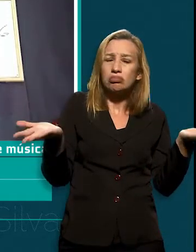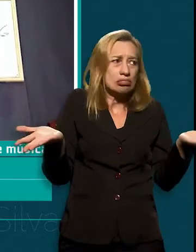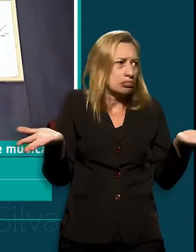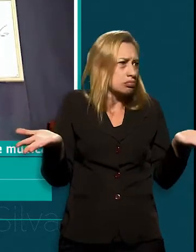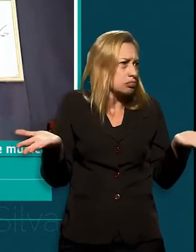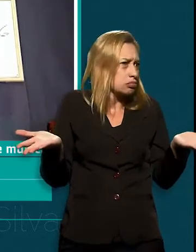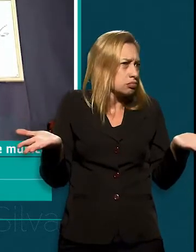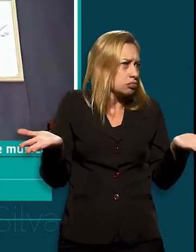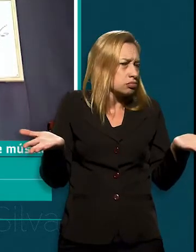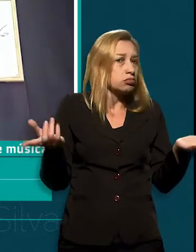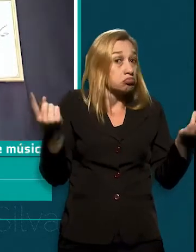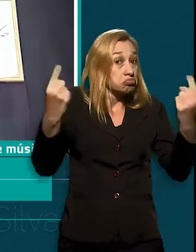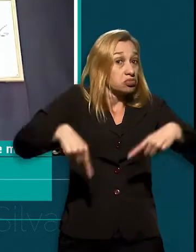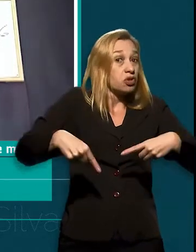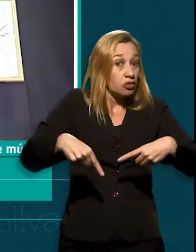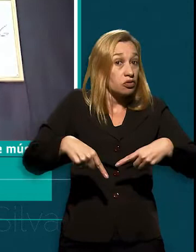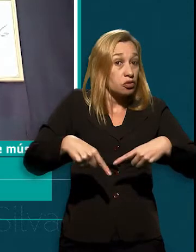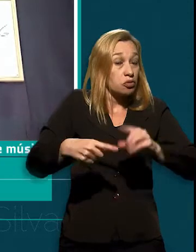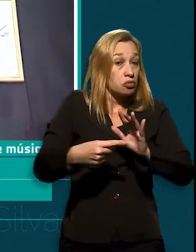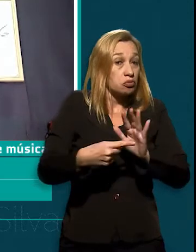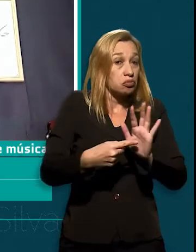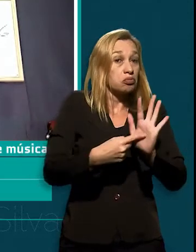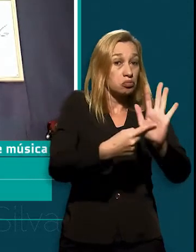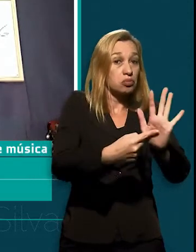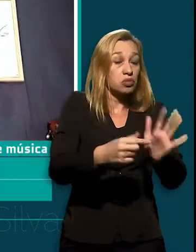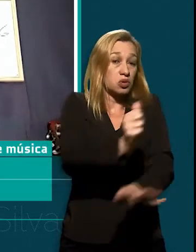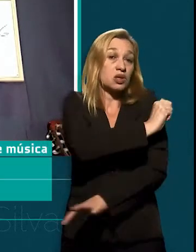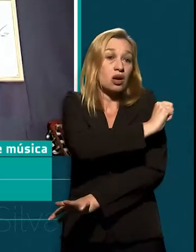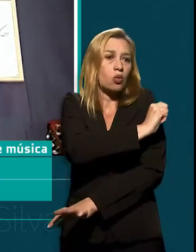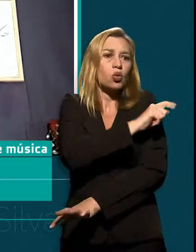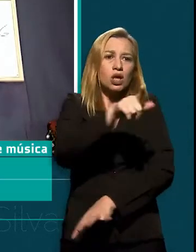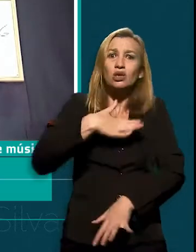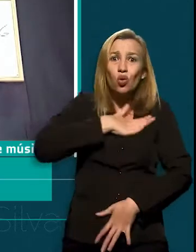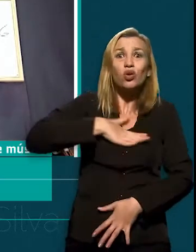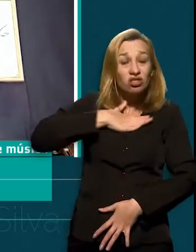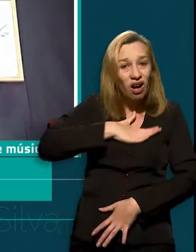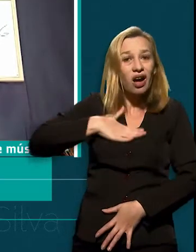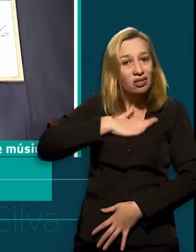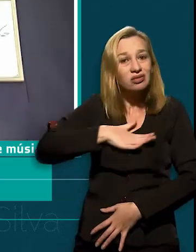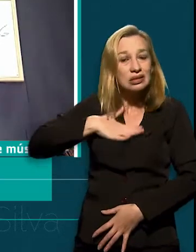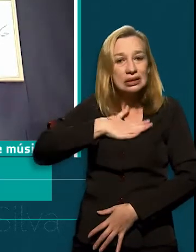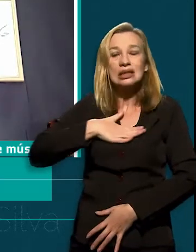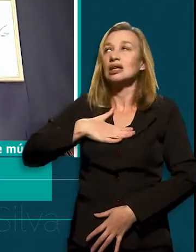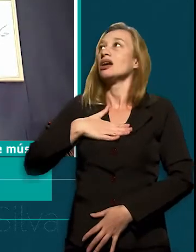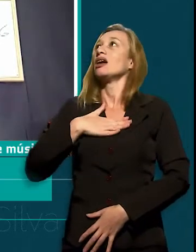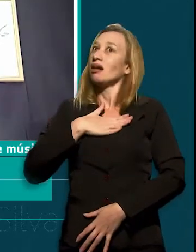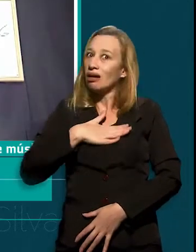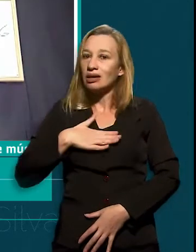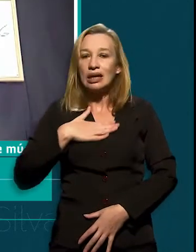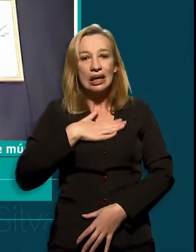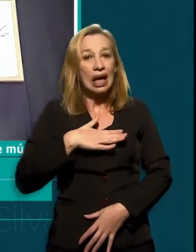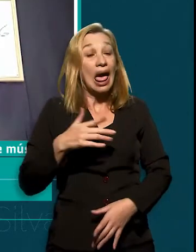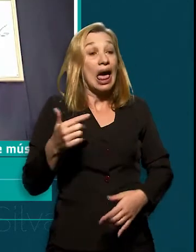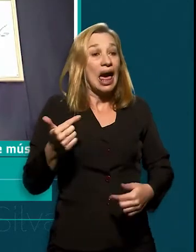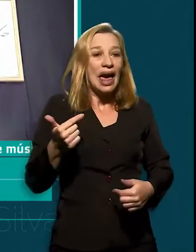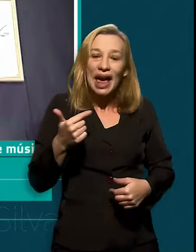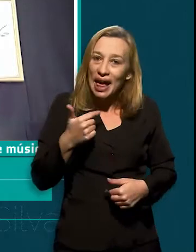olha, eu lancei alguns desafios para os alunos, e eles gostaram muito disso, né? E olha, se